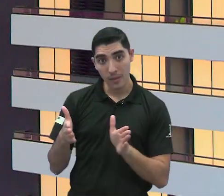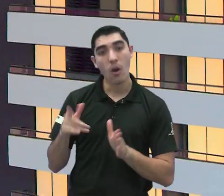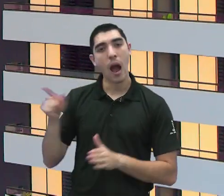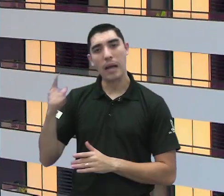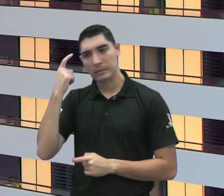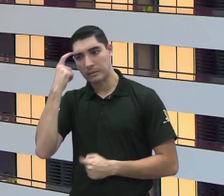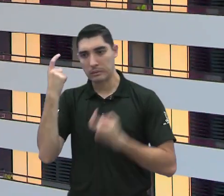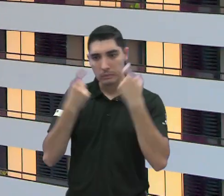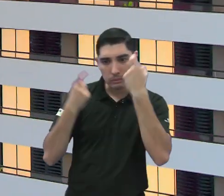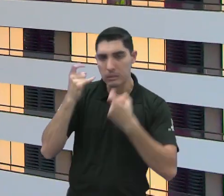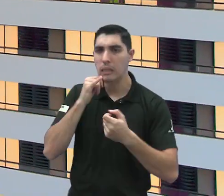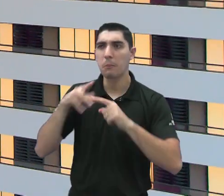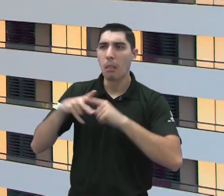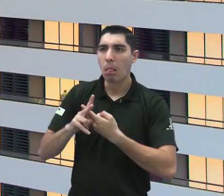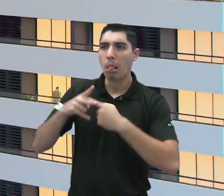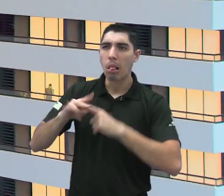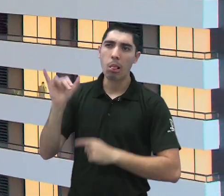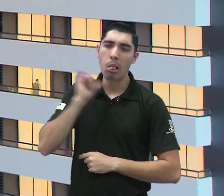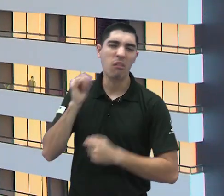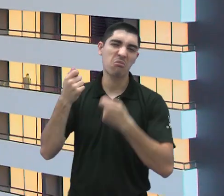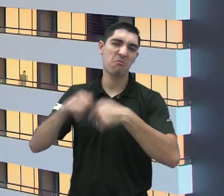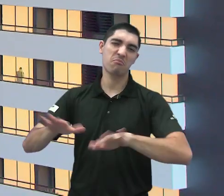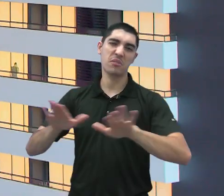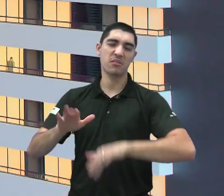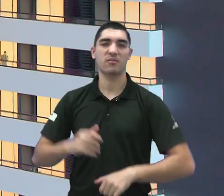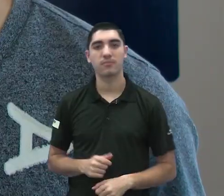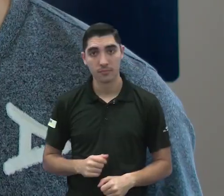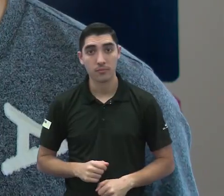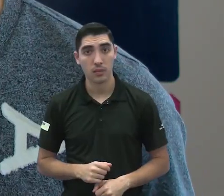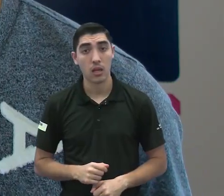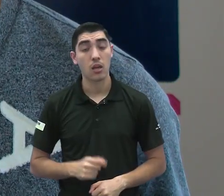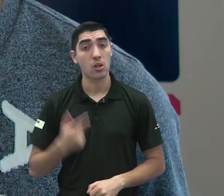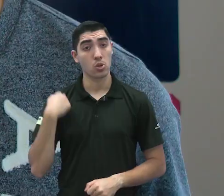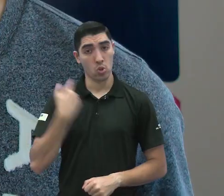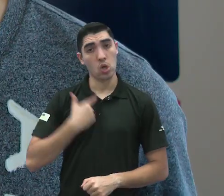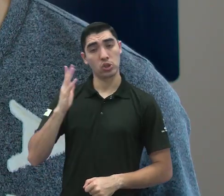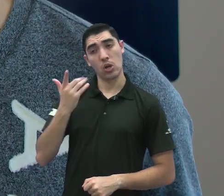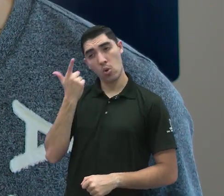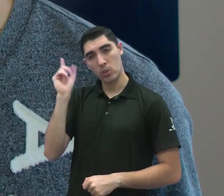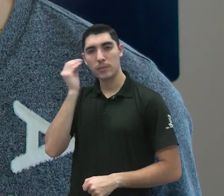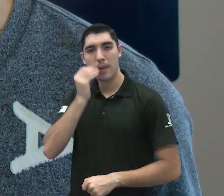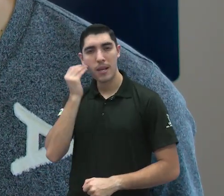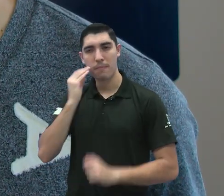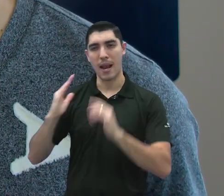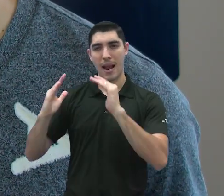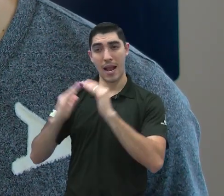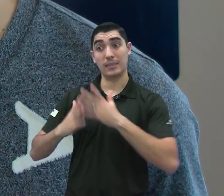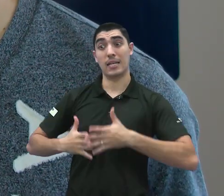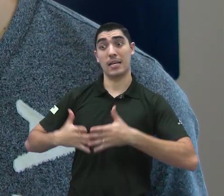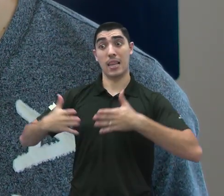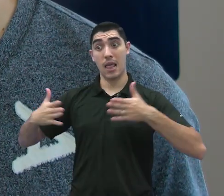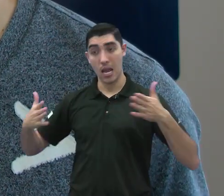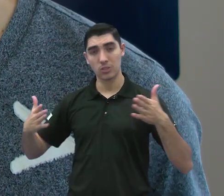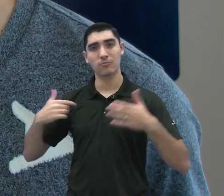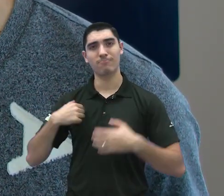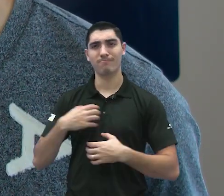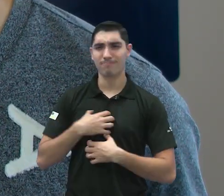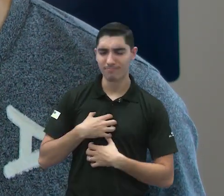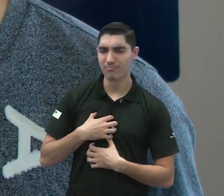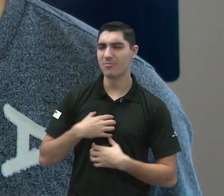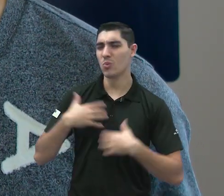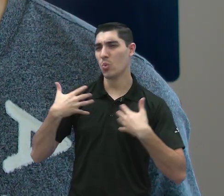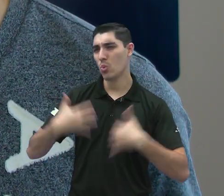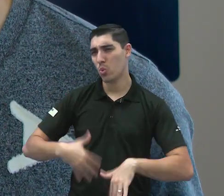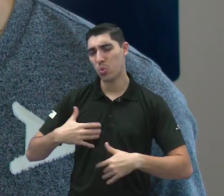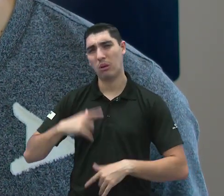ajuda a ter menos preocupações com manutenções do dia a dia. Eu acho que a gente já teve uma experiência anterior com um imóvel muito grande e a gente